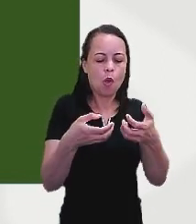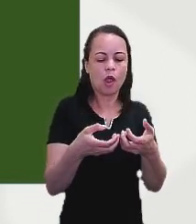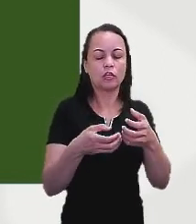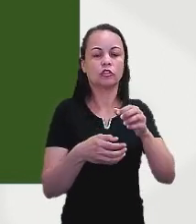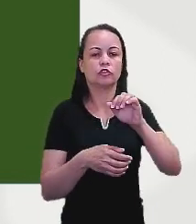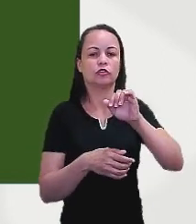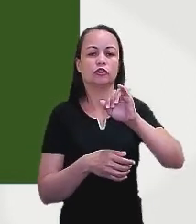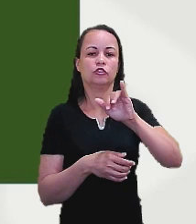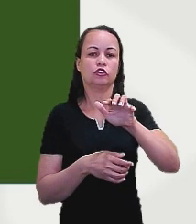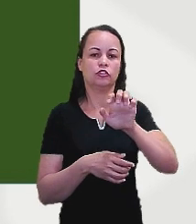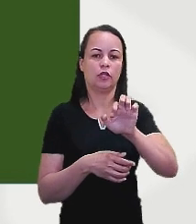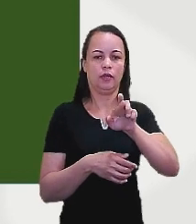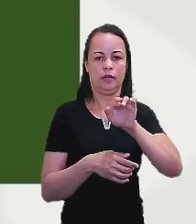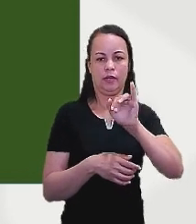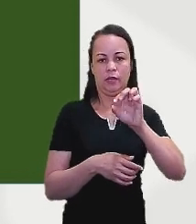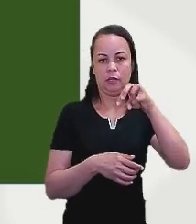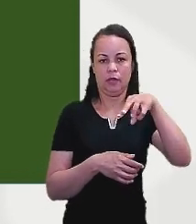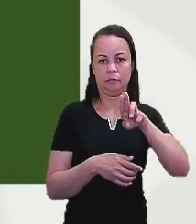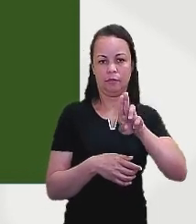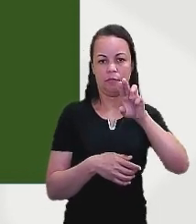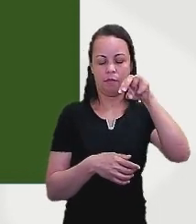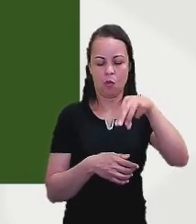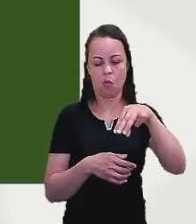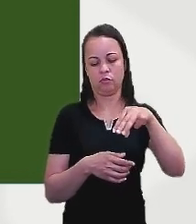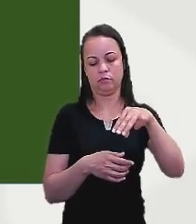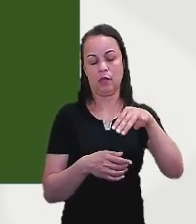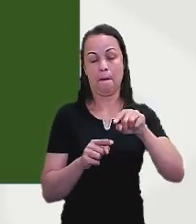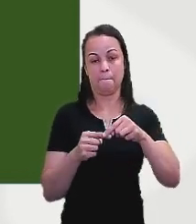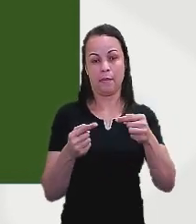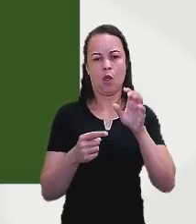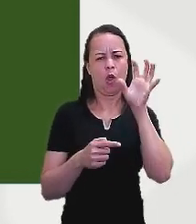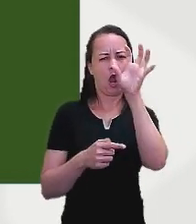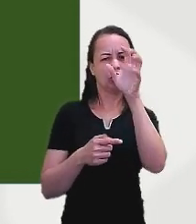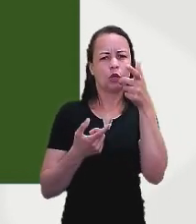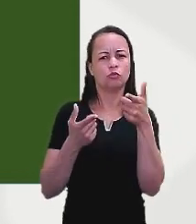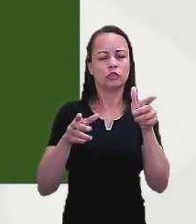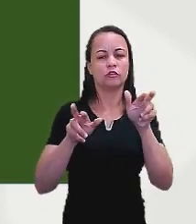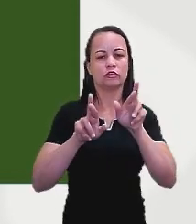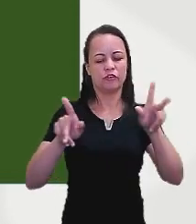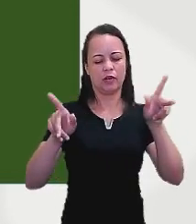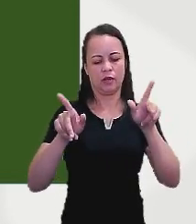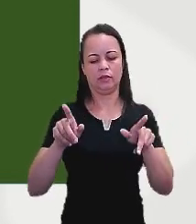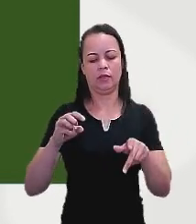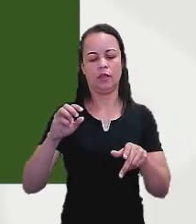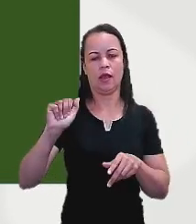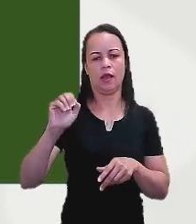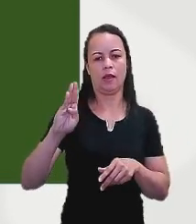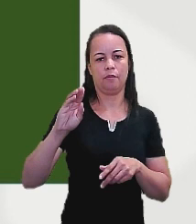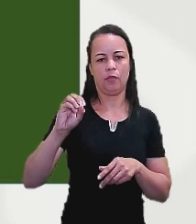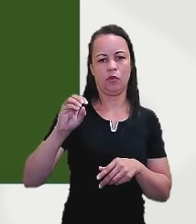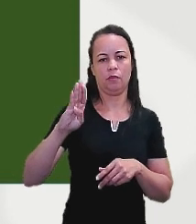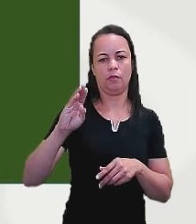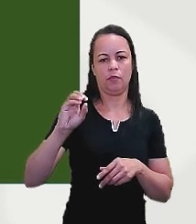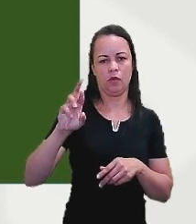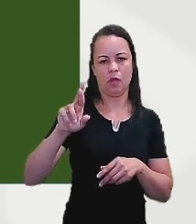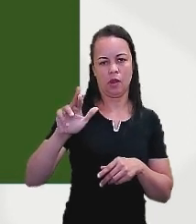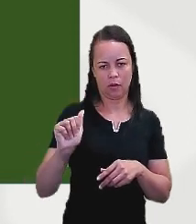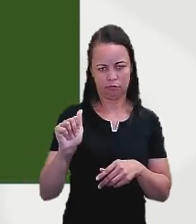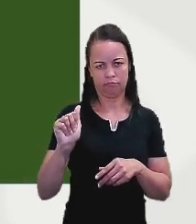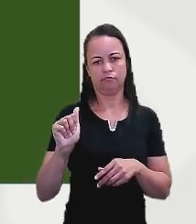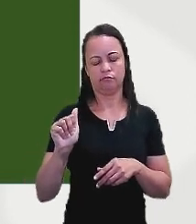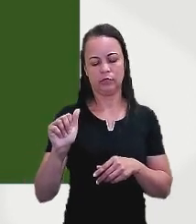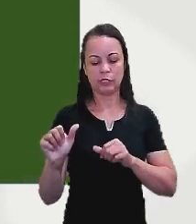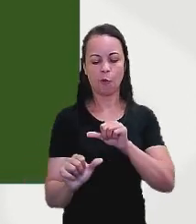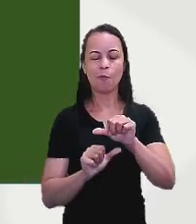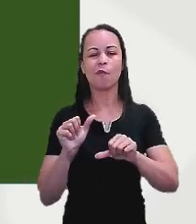outras regiões temos o nome de abóbora, que é a mesma coisa. Então, o que vai